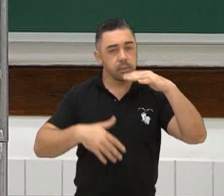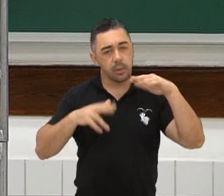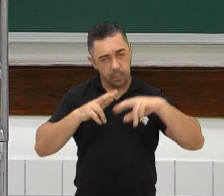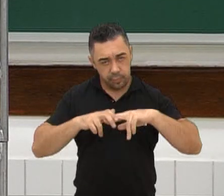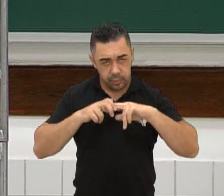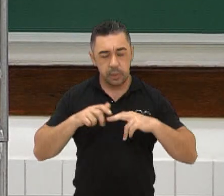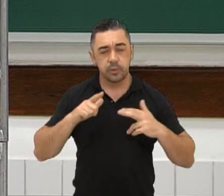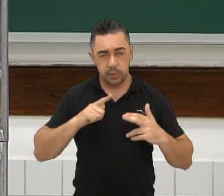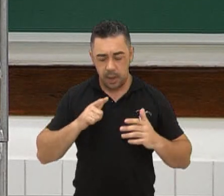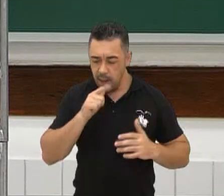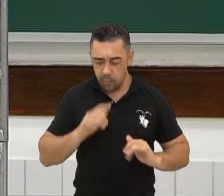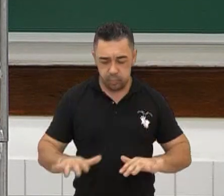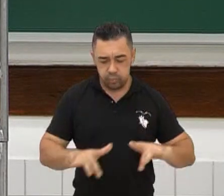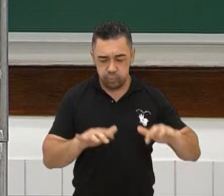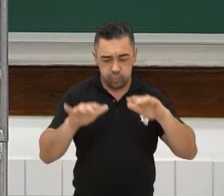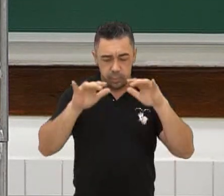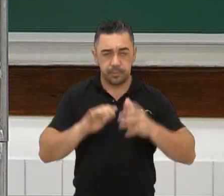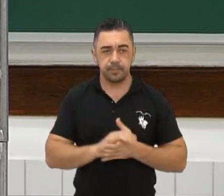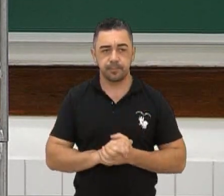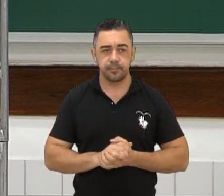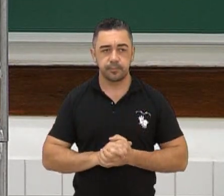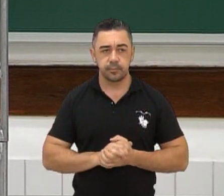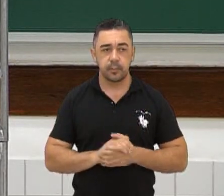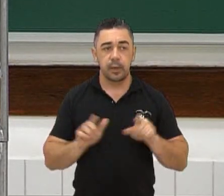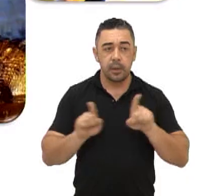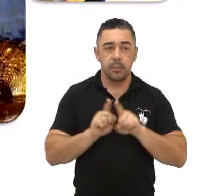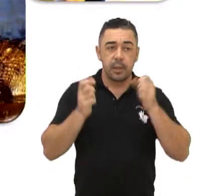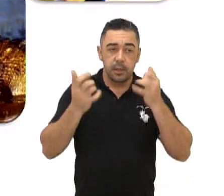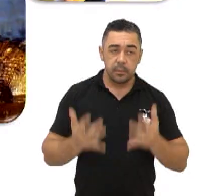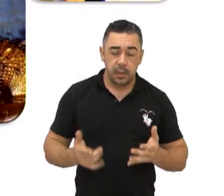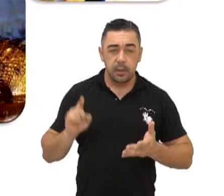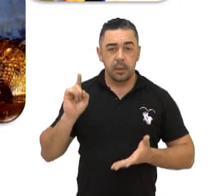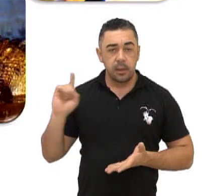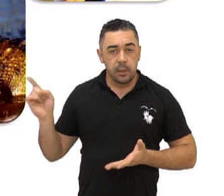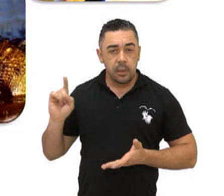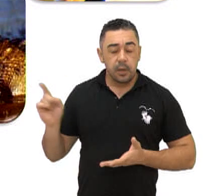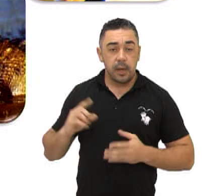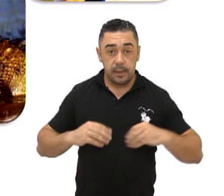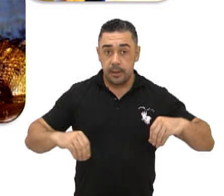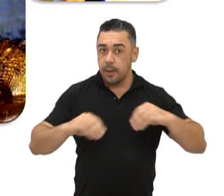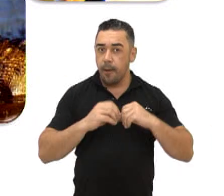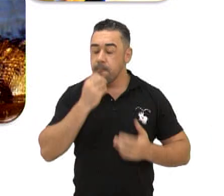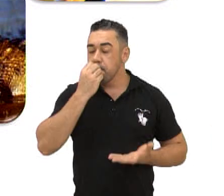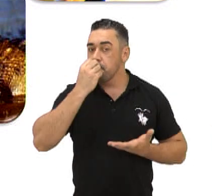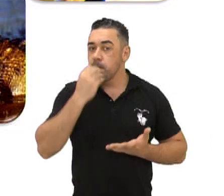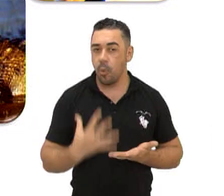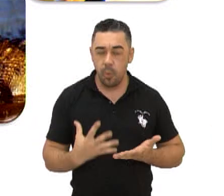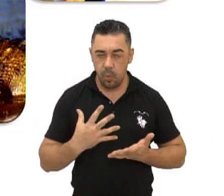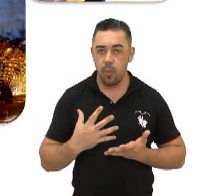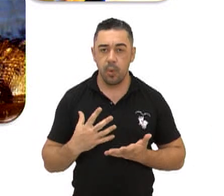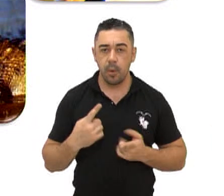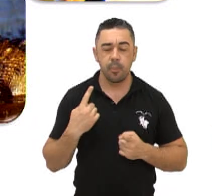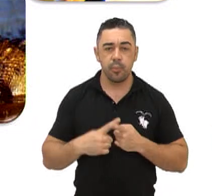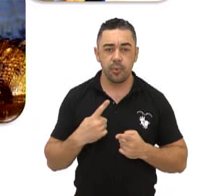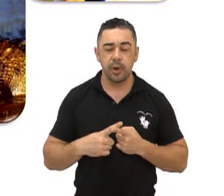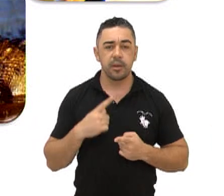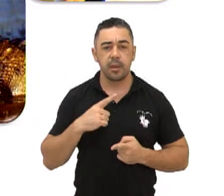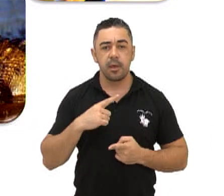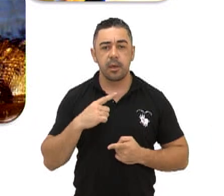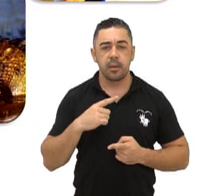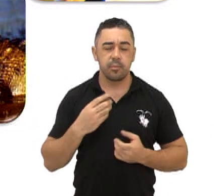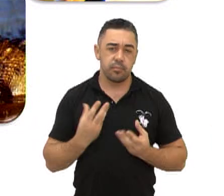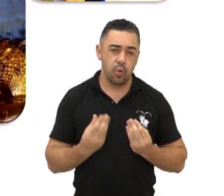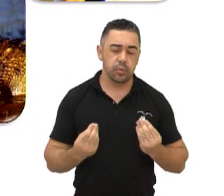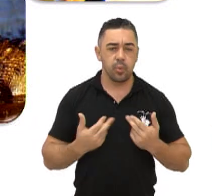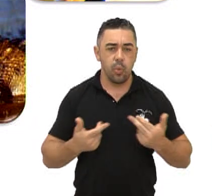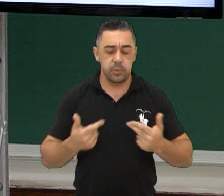então, essas regiões alagadas. O que mais? Está dizendo que o solo é fértil e tem muita decomposição de matéria orgânica.